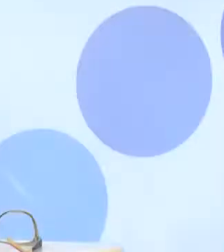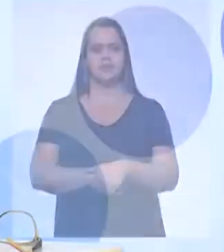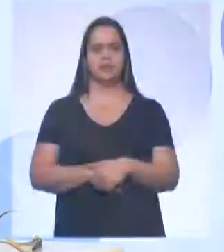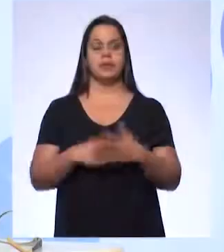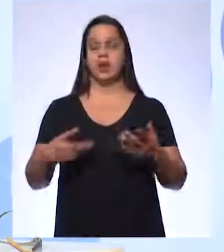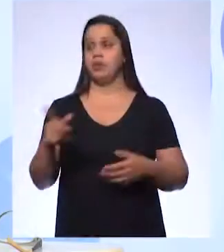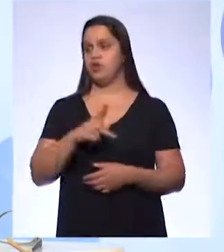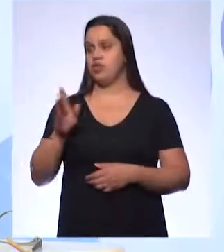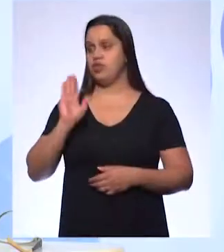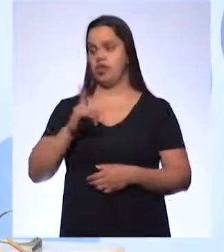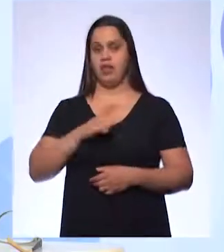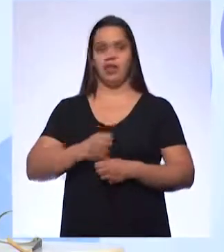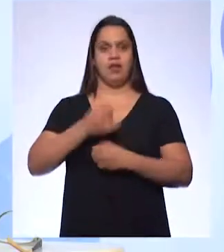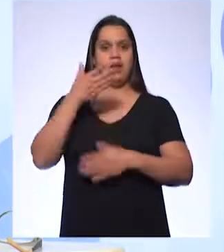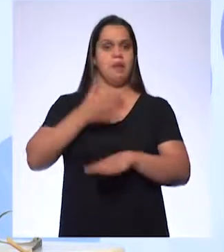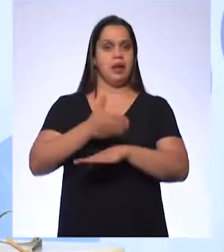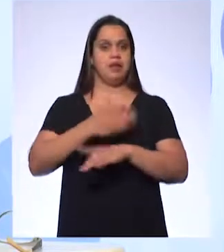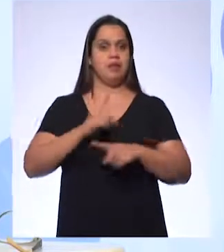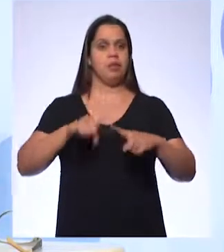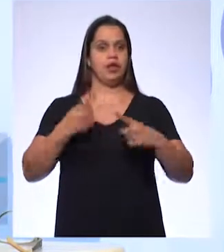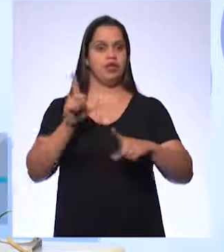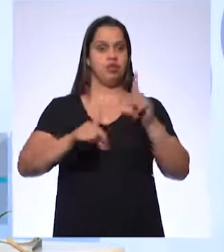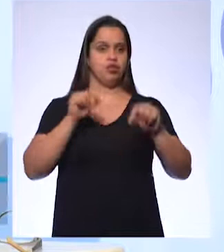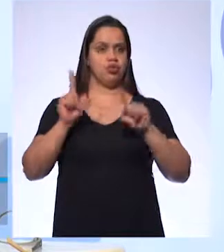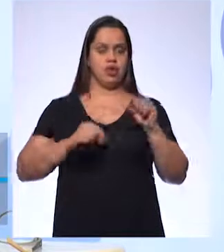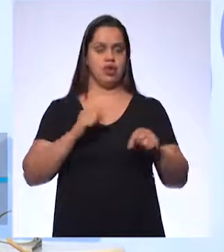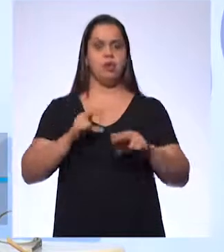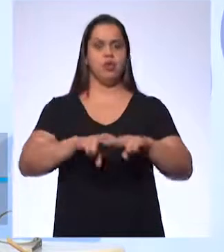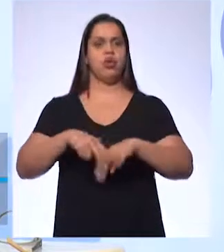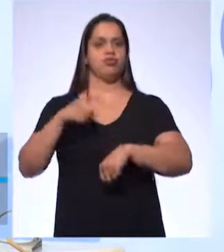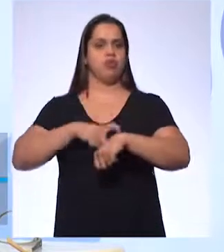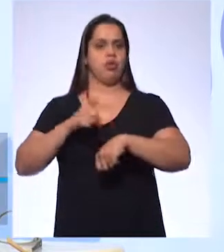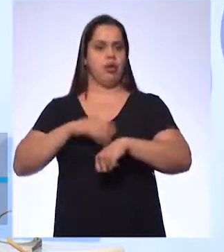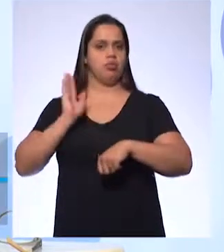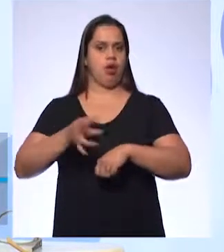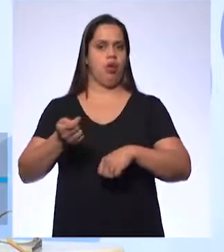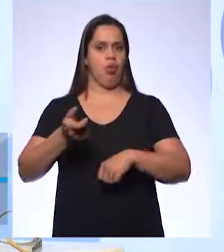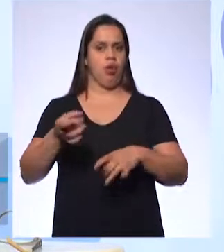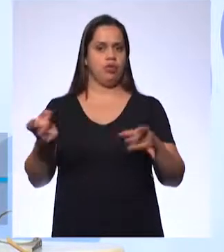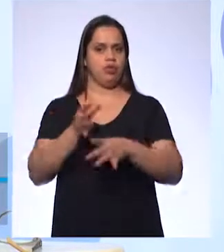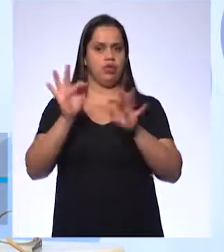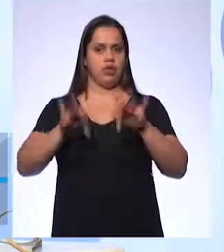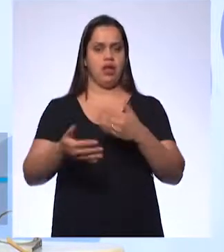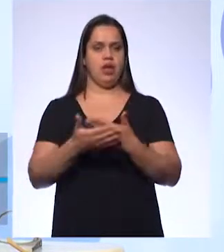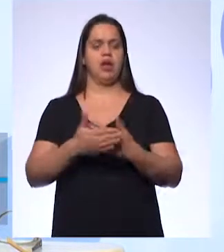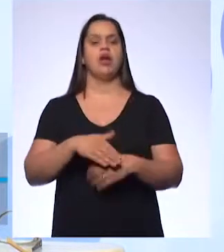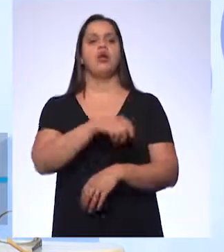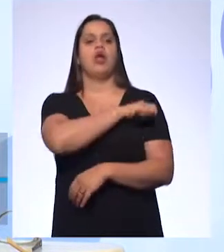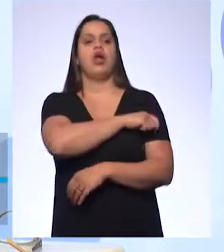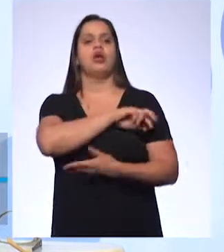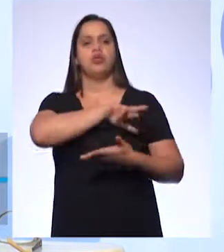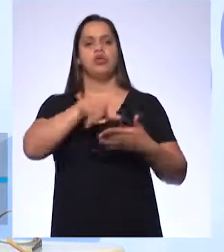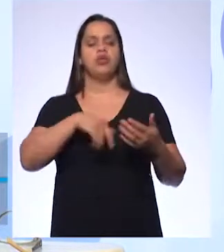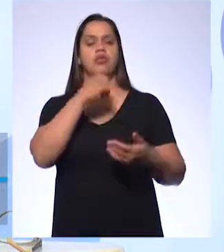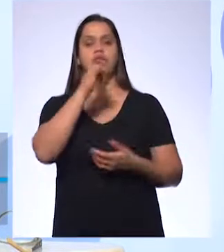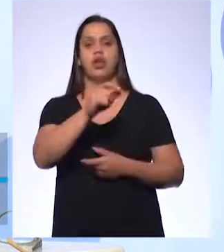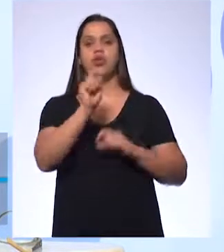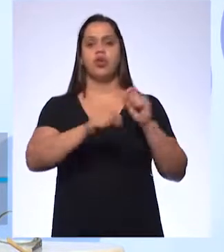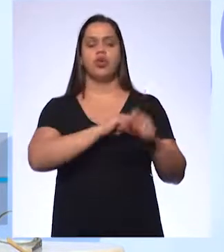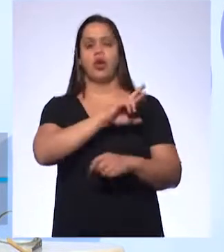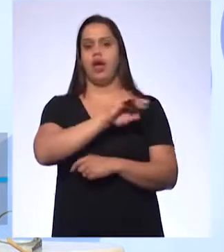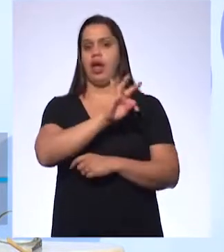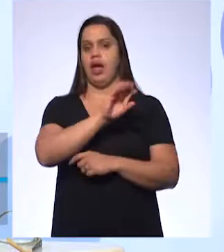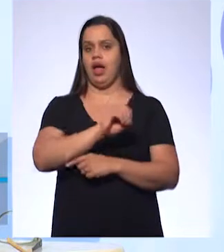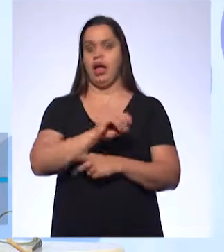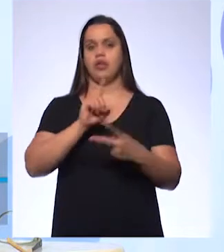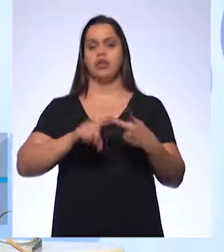Professor, a gente tem várias participações, mas eu vou selecionar aqui por uma questão de tempo que a gente está encerrando. Ó, o rato, como o Pedro, por exemplo, citou aqui, o rato.